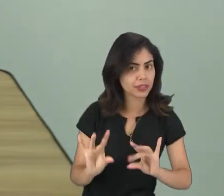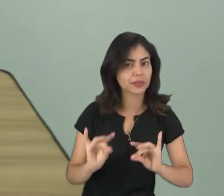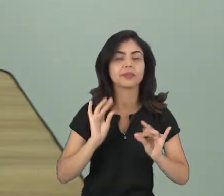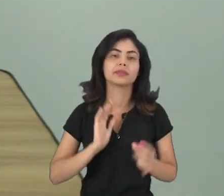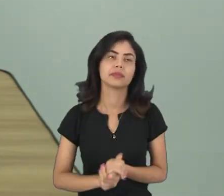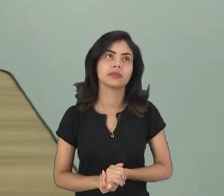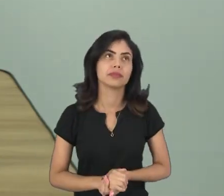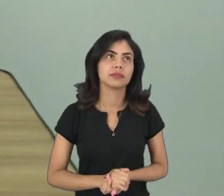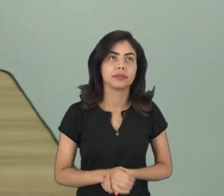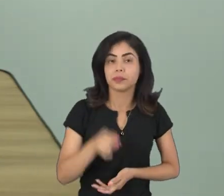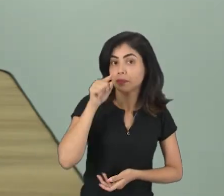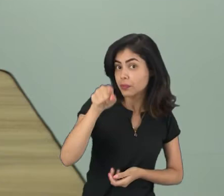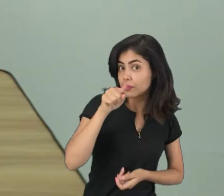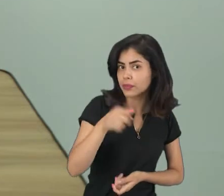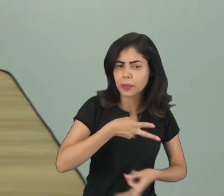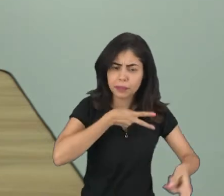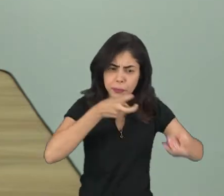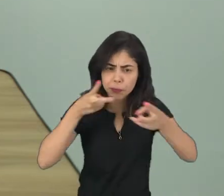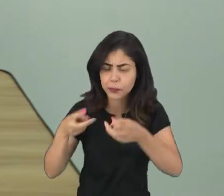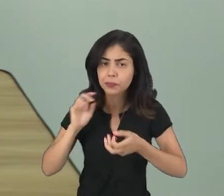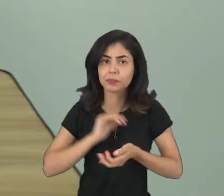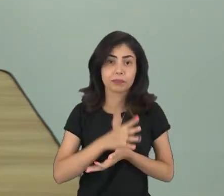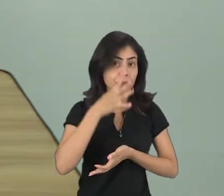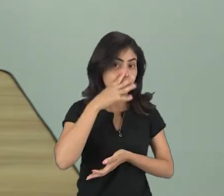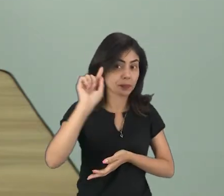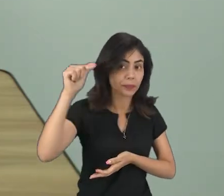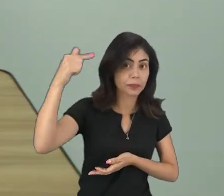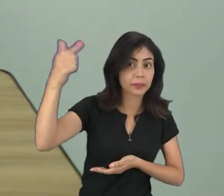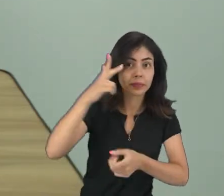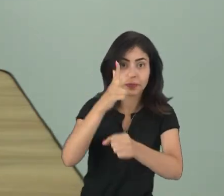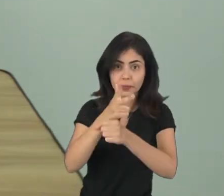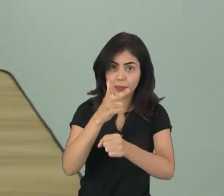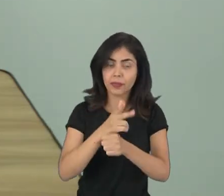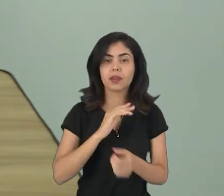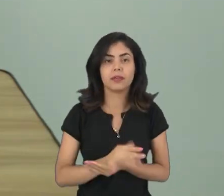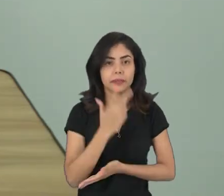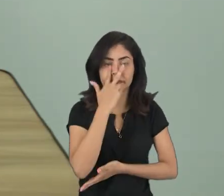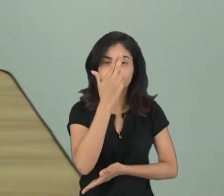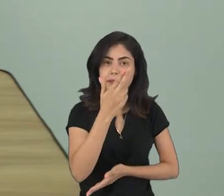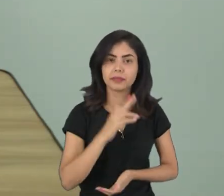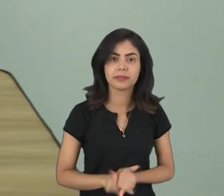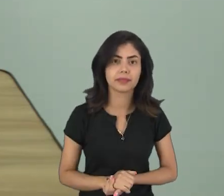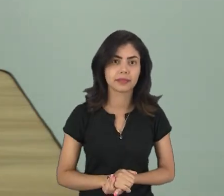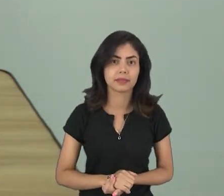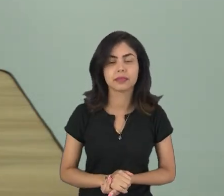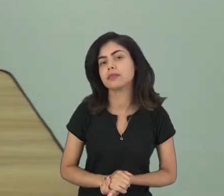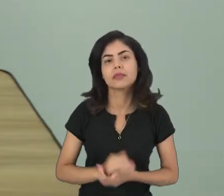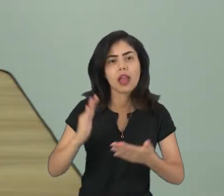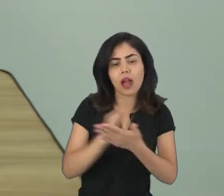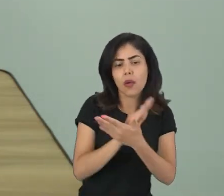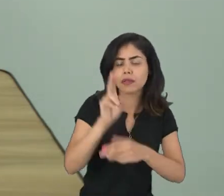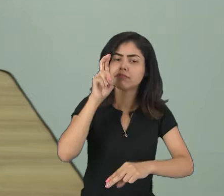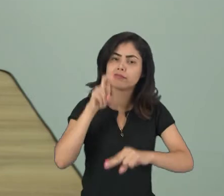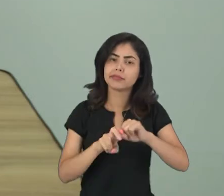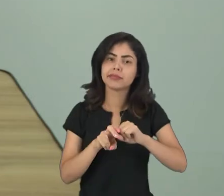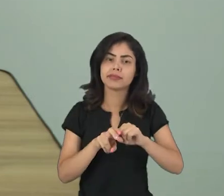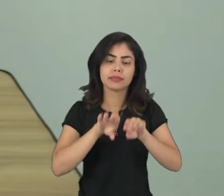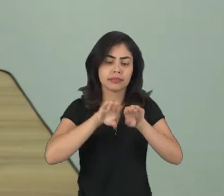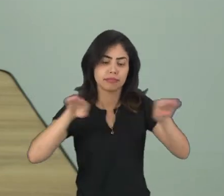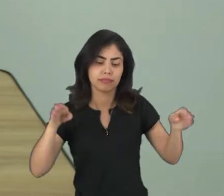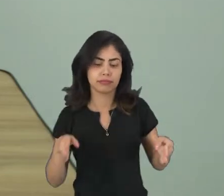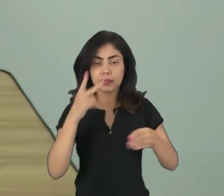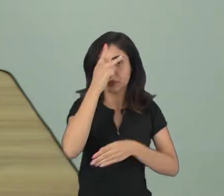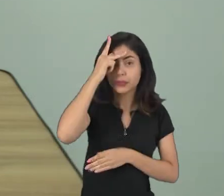detalhes? Vocês observaram que lá no vídeo aparecia alguém sentado no banco,